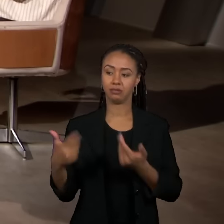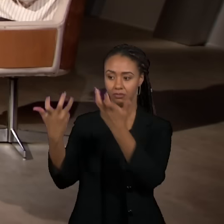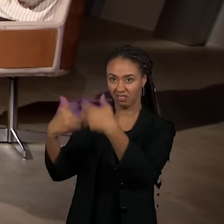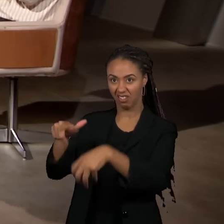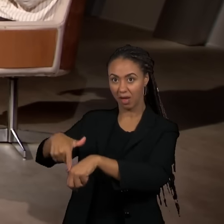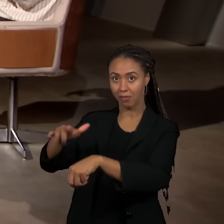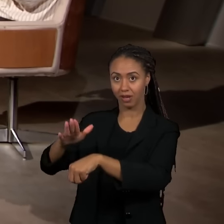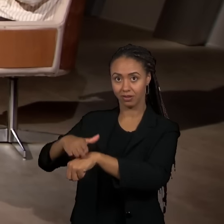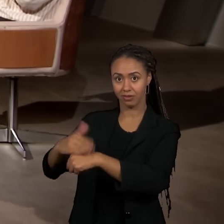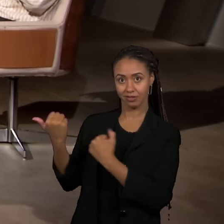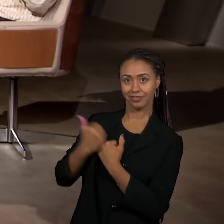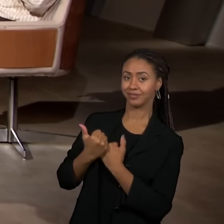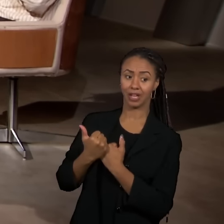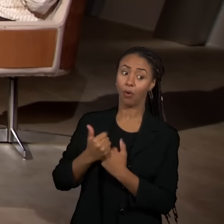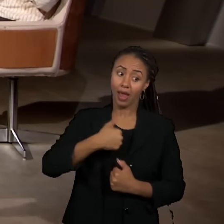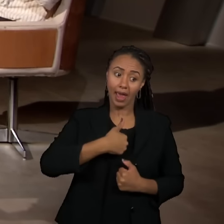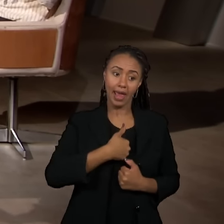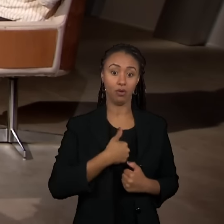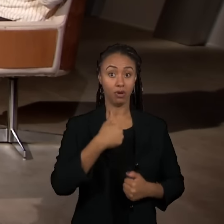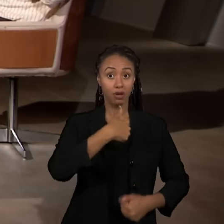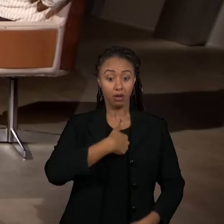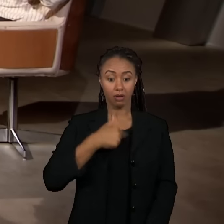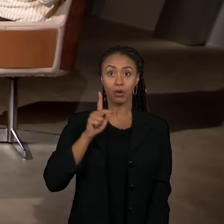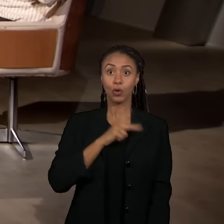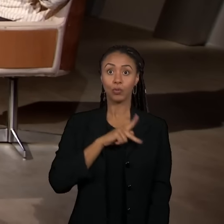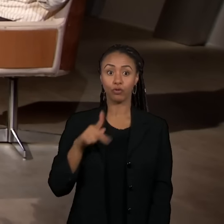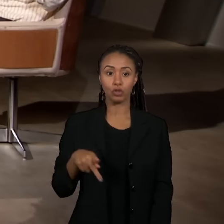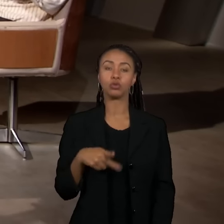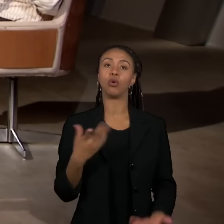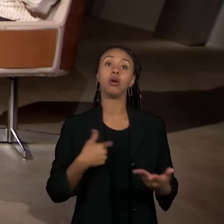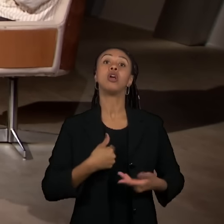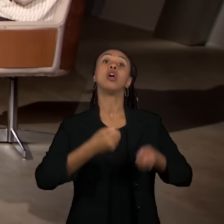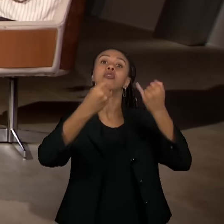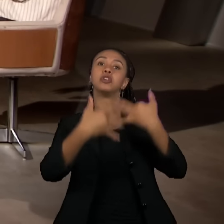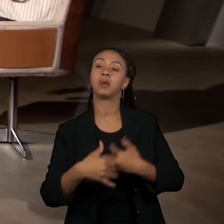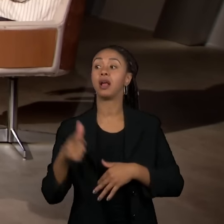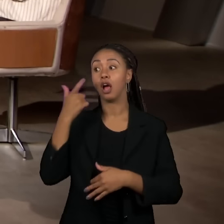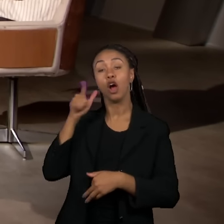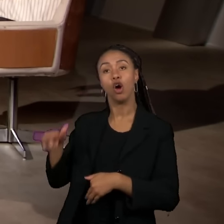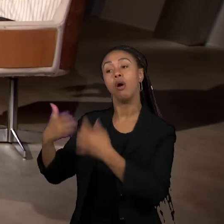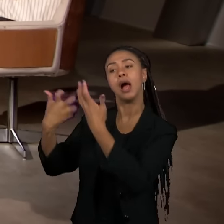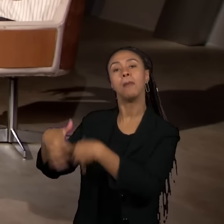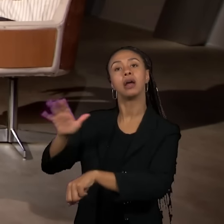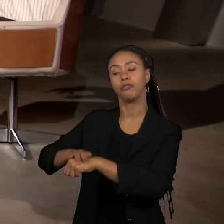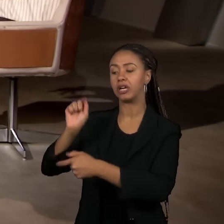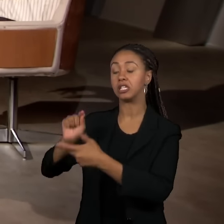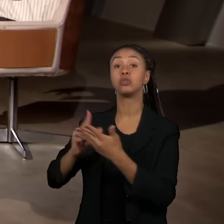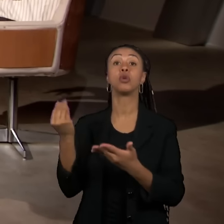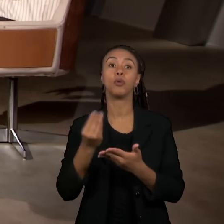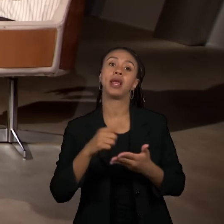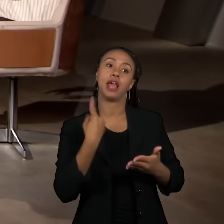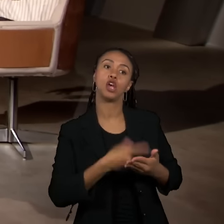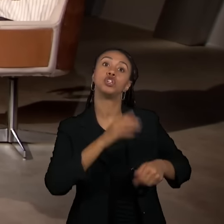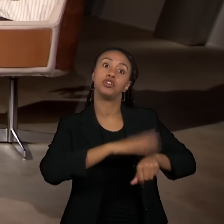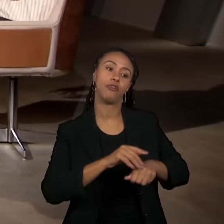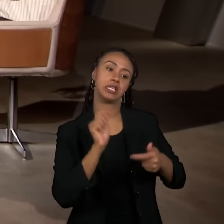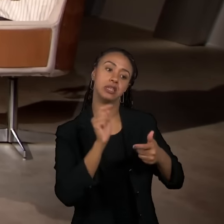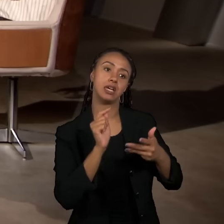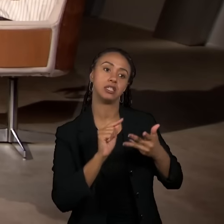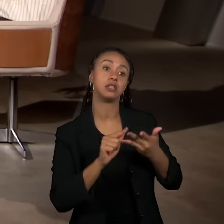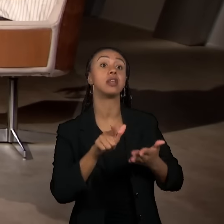tenho que né né como professor lá bom o que tá por tr disso é isso aqui isso aqui a gente faz no lápis de